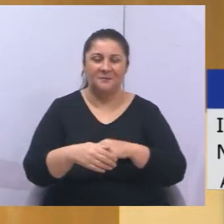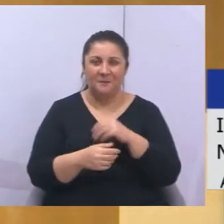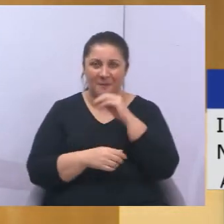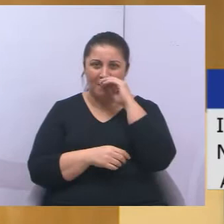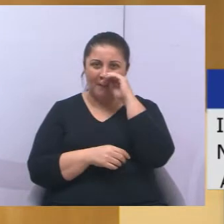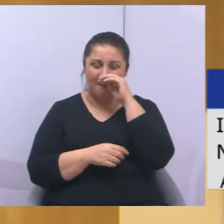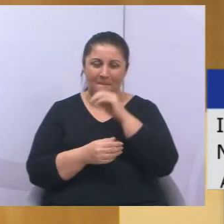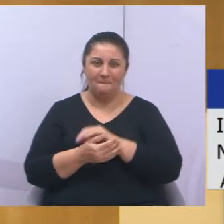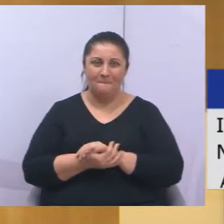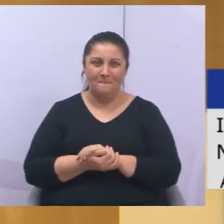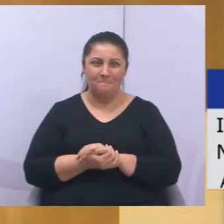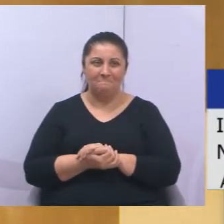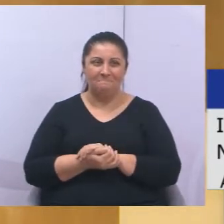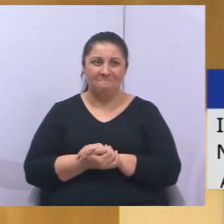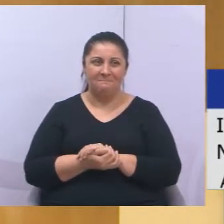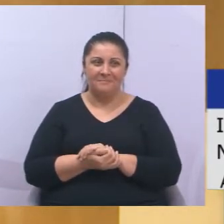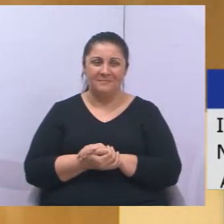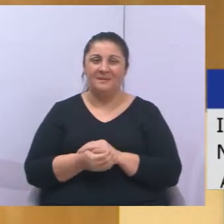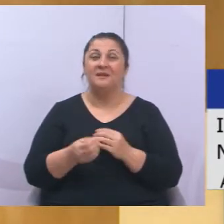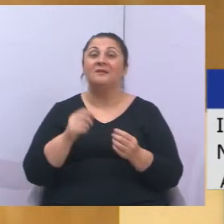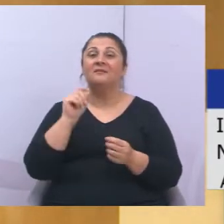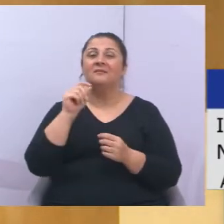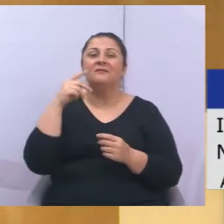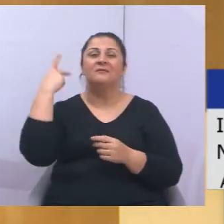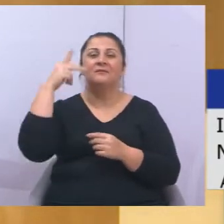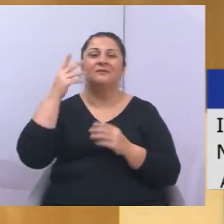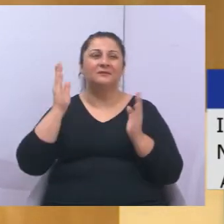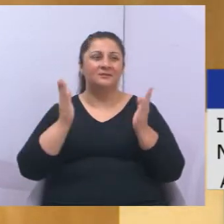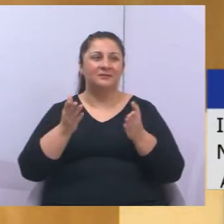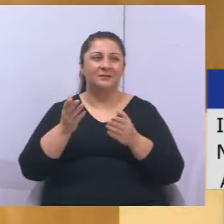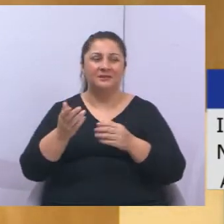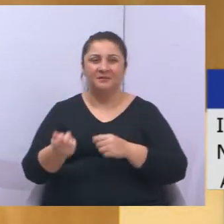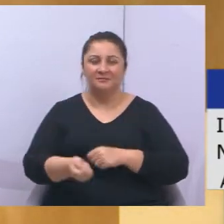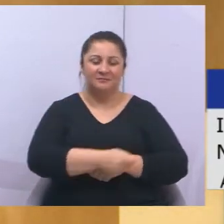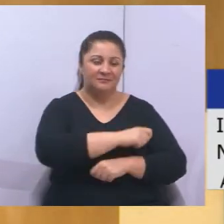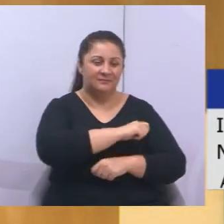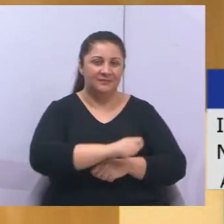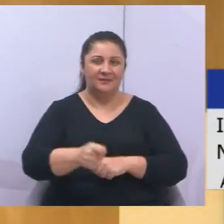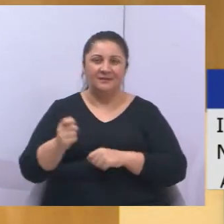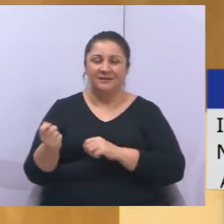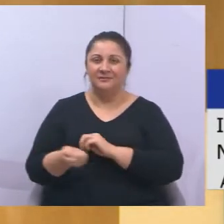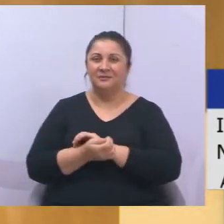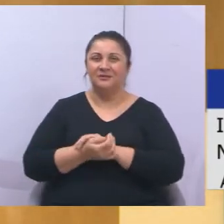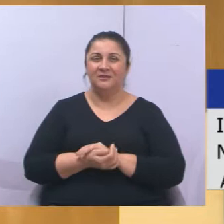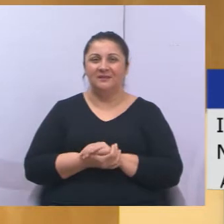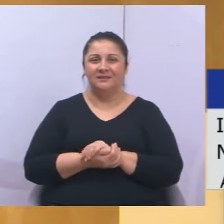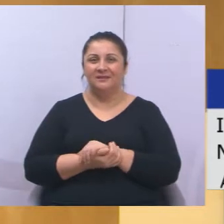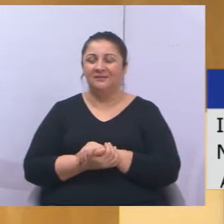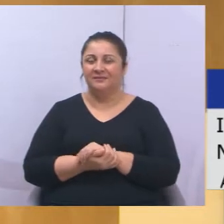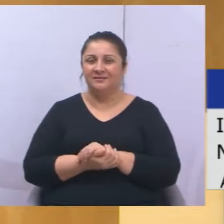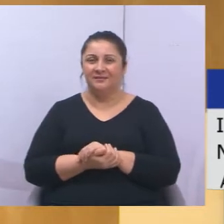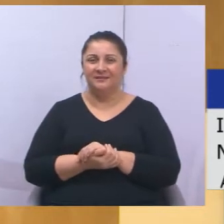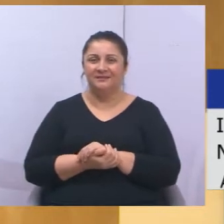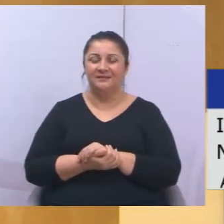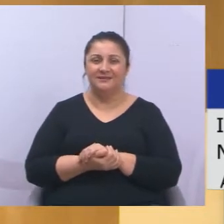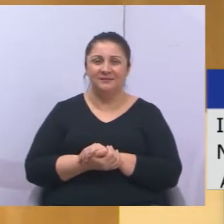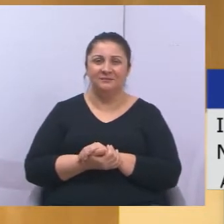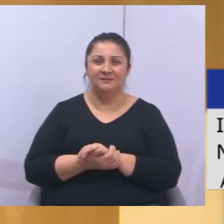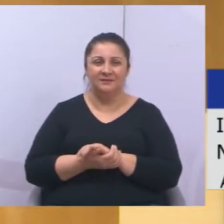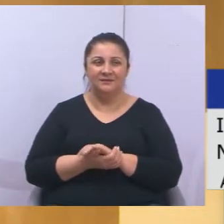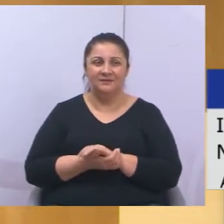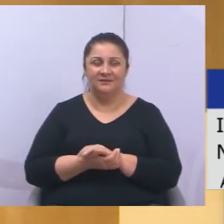Hernani? Qual vereador aqui? Já jogou taco, Luiz Flávio? Nunca jogou, mas já brincou alguma